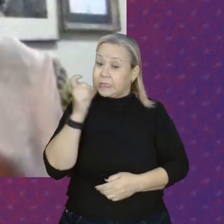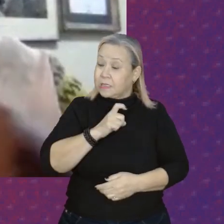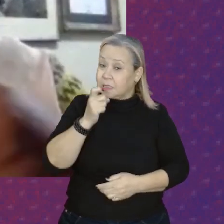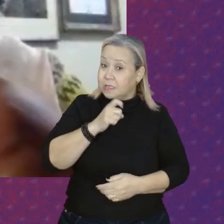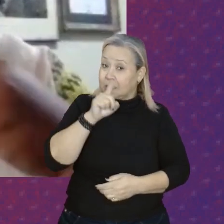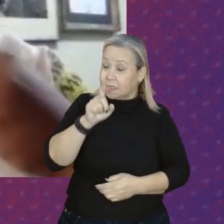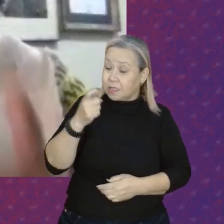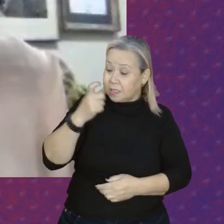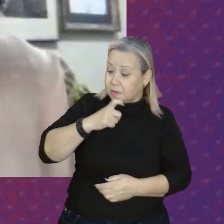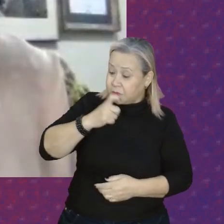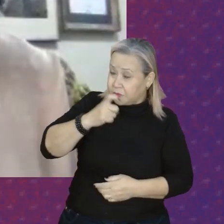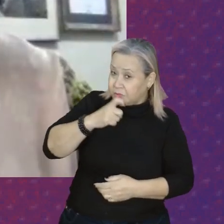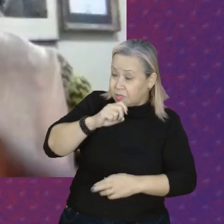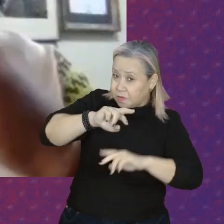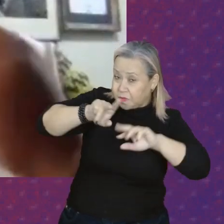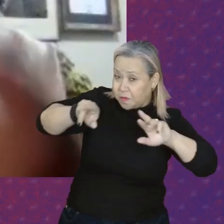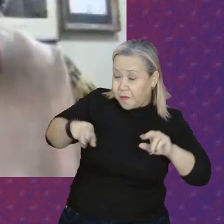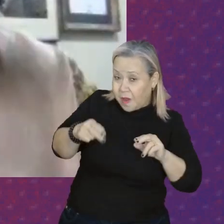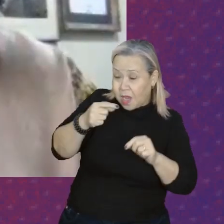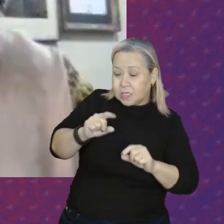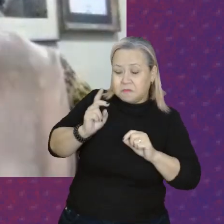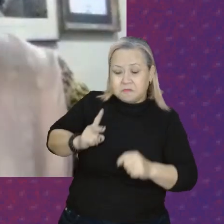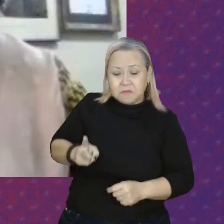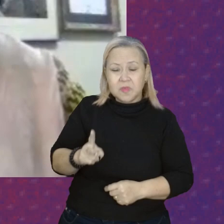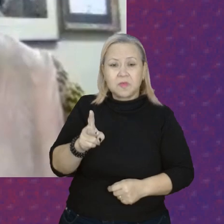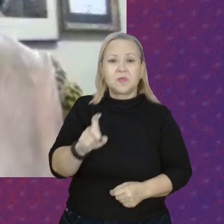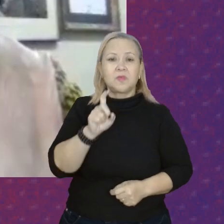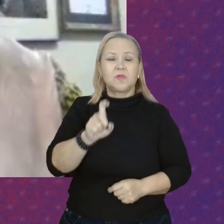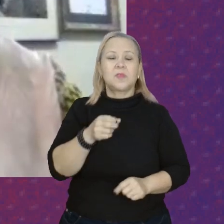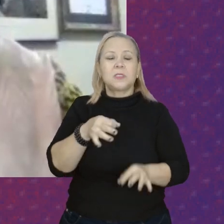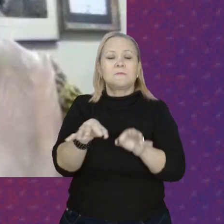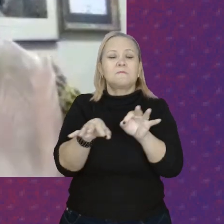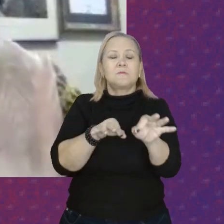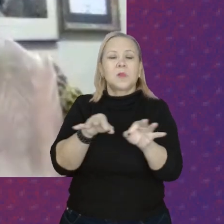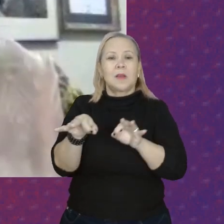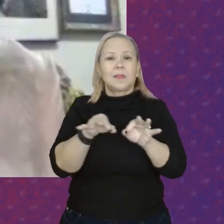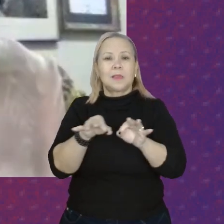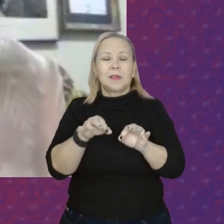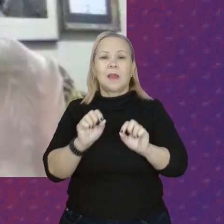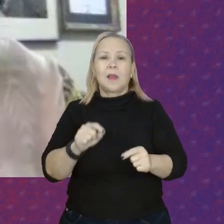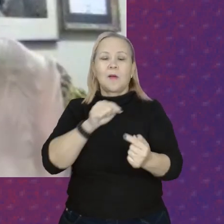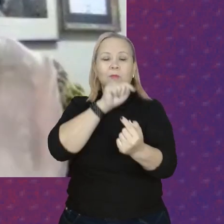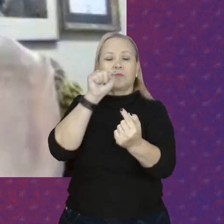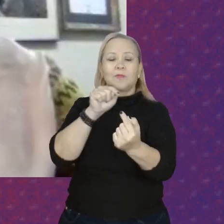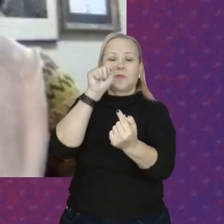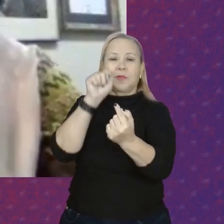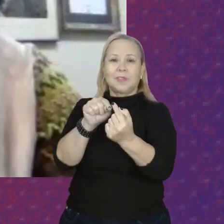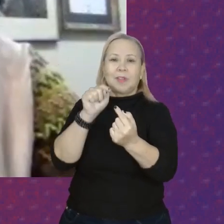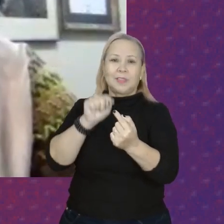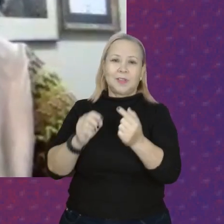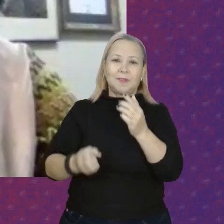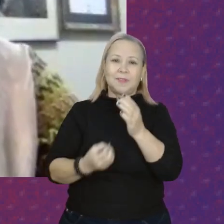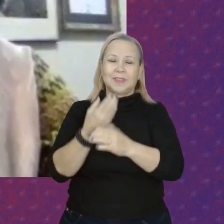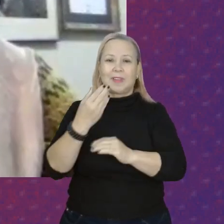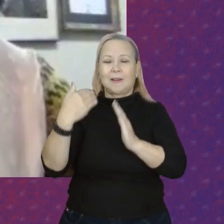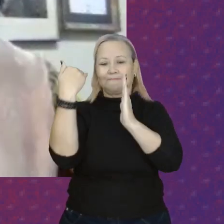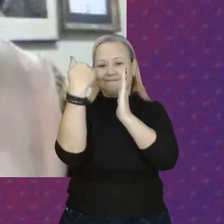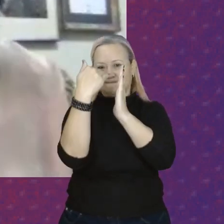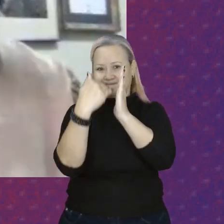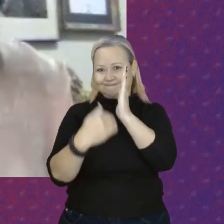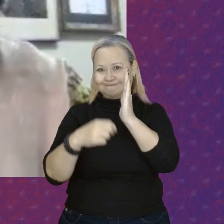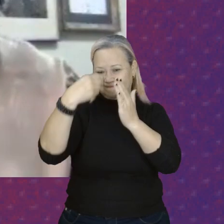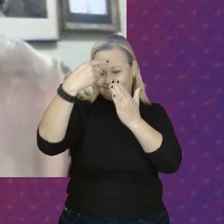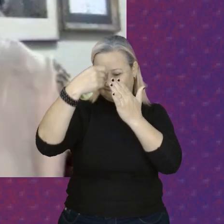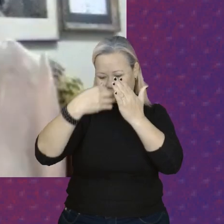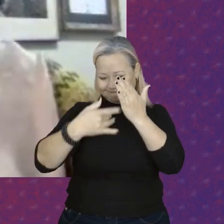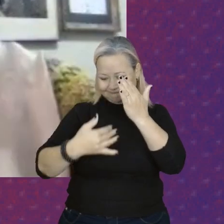Que elas foram e continuam sendo construídas com o objetivo de produzir hierarquias, de